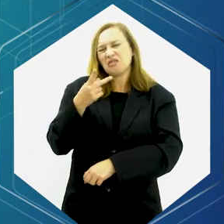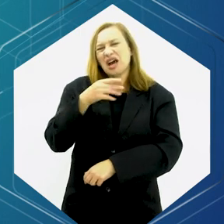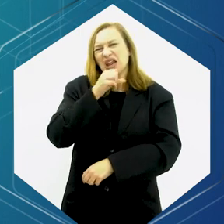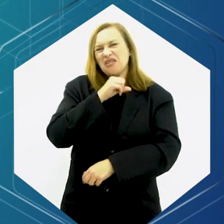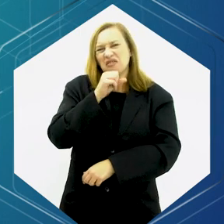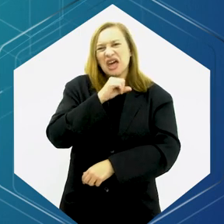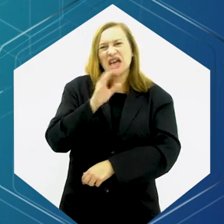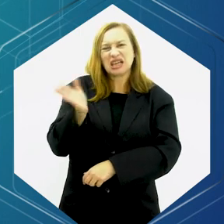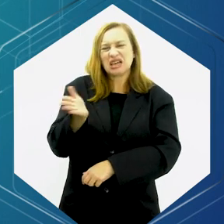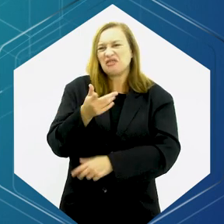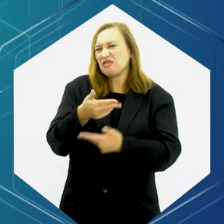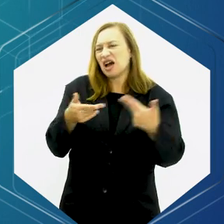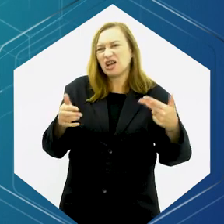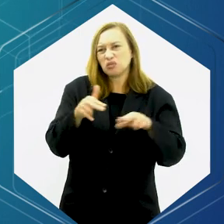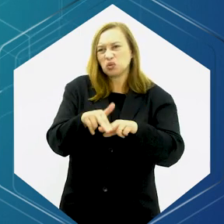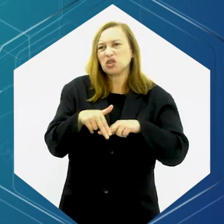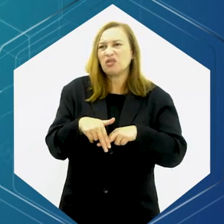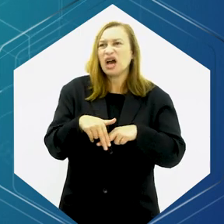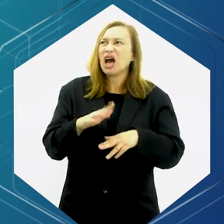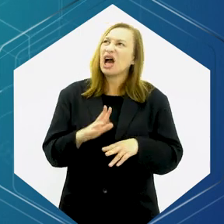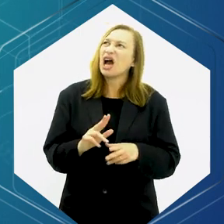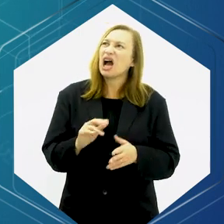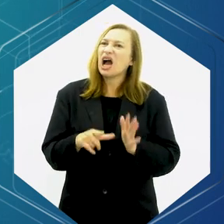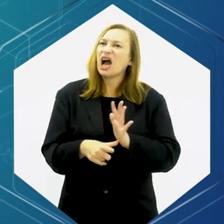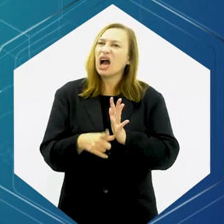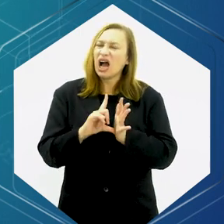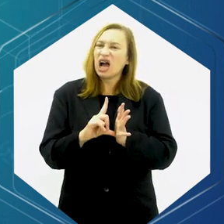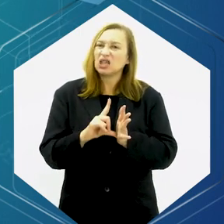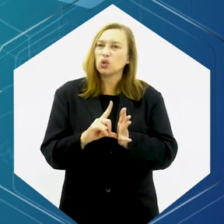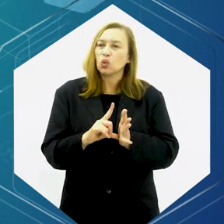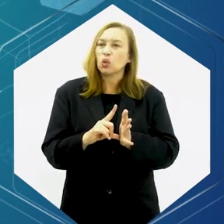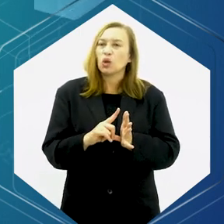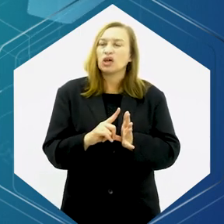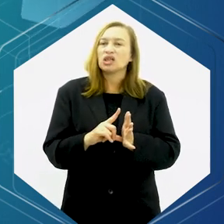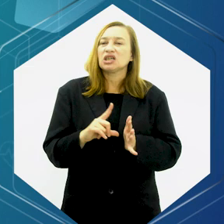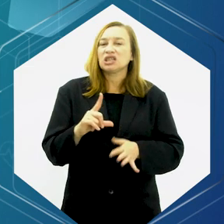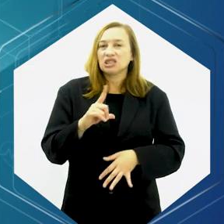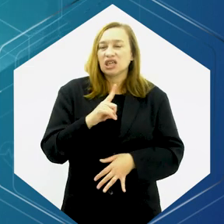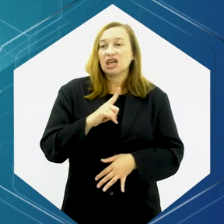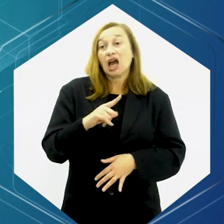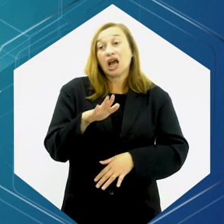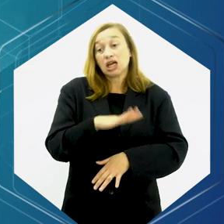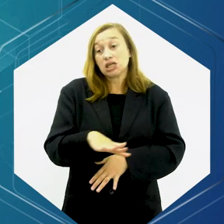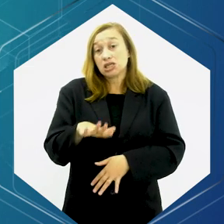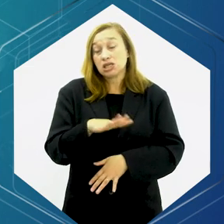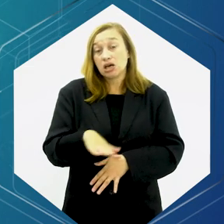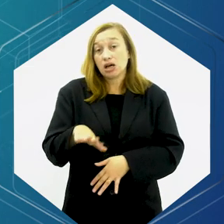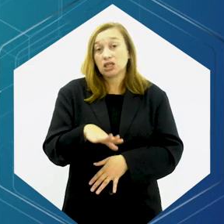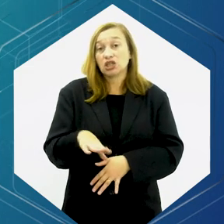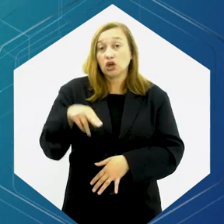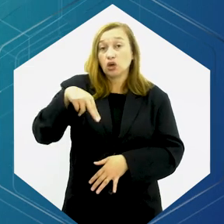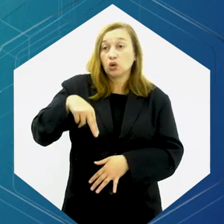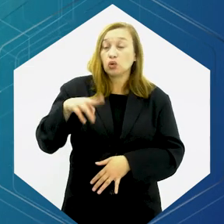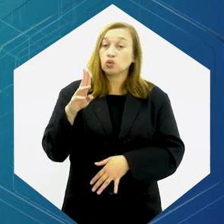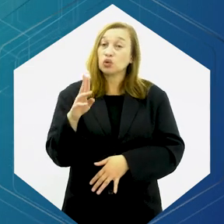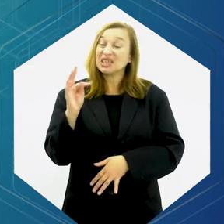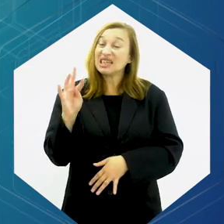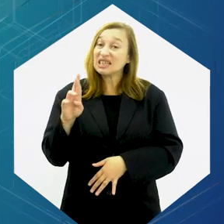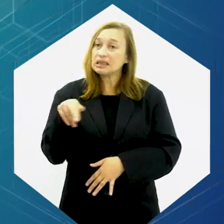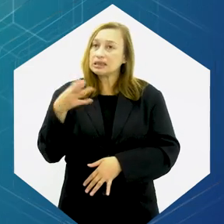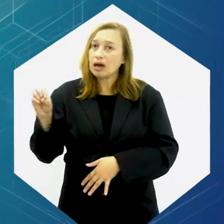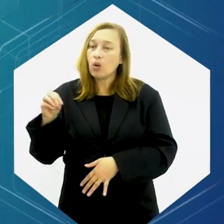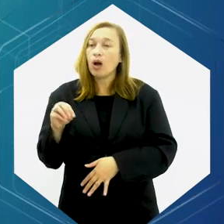eh por por causa de vários motivos né que antes nós tínhamos de muita desnutrição infantil né então você